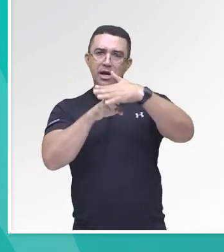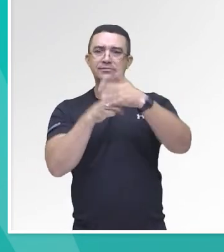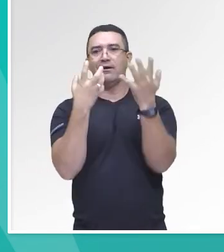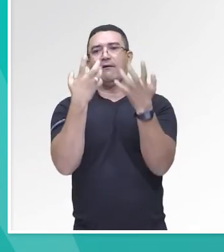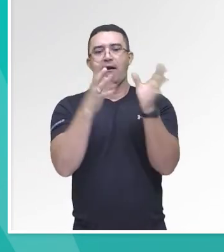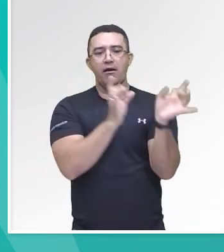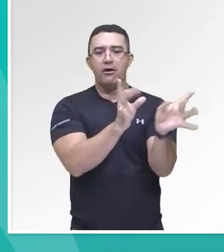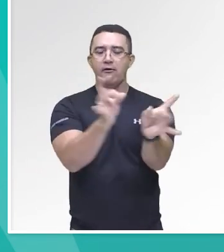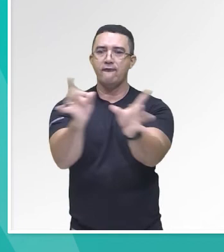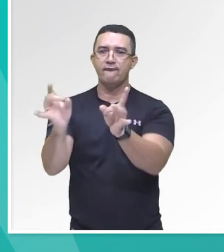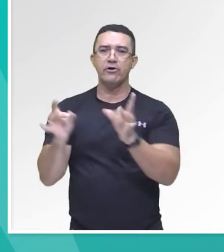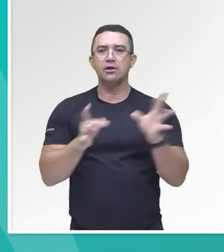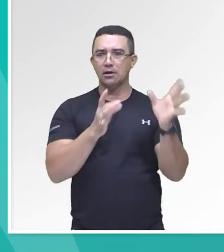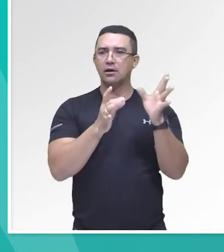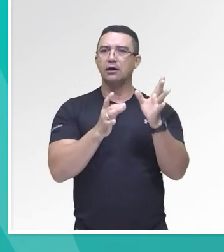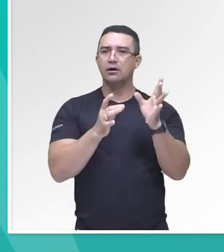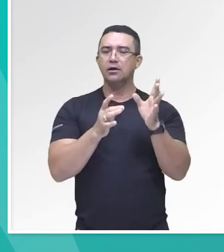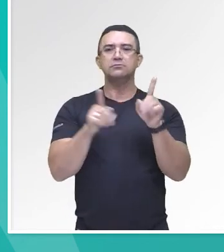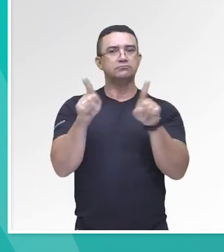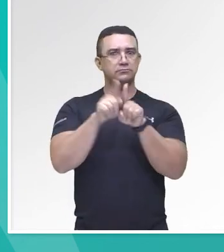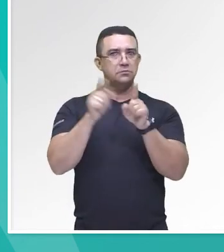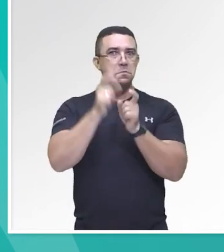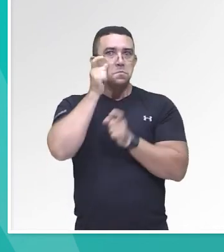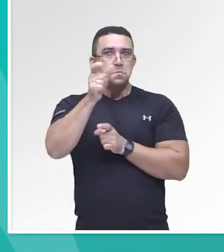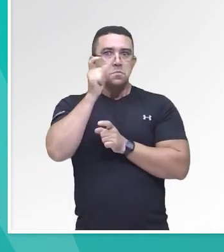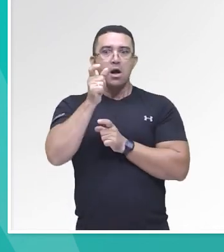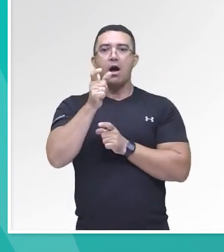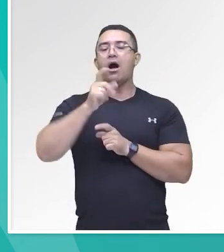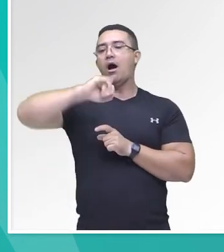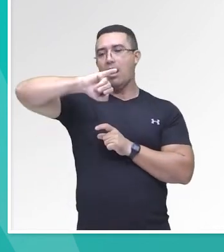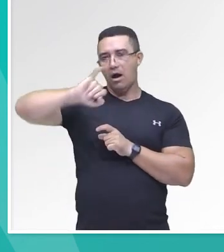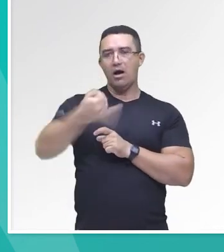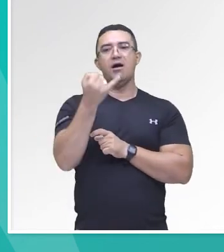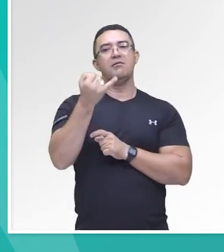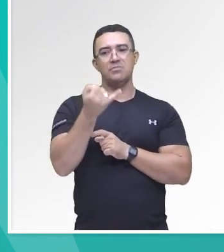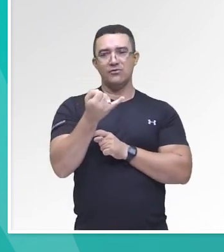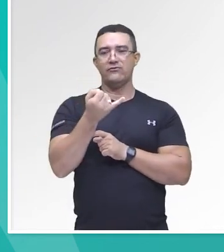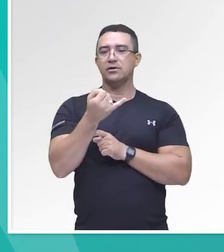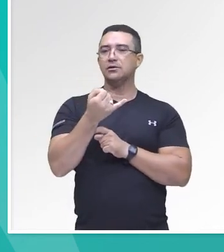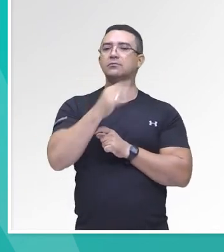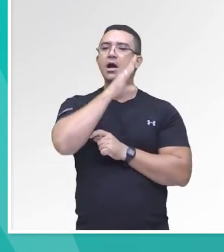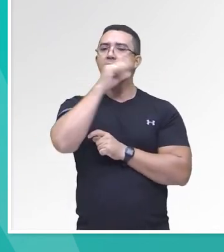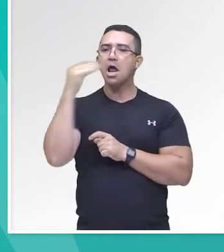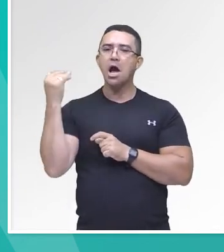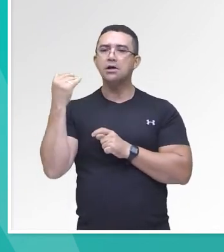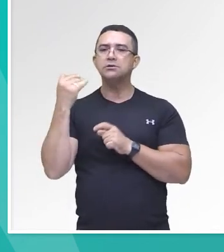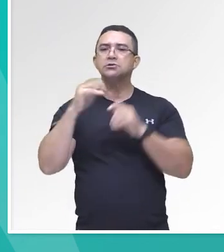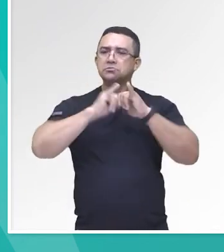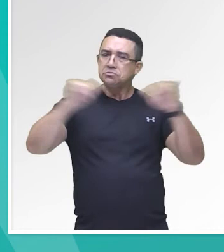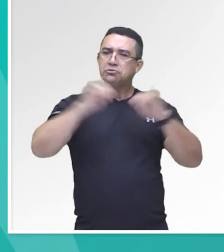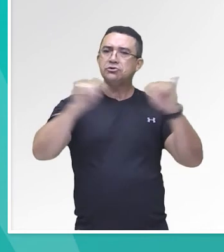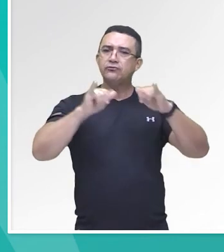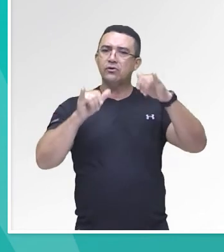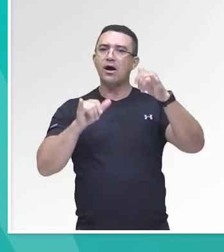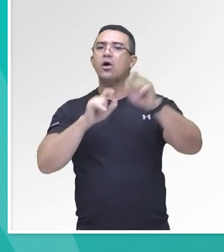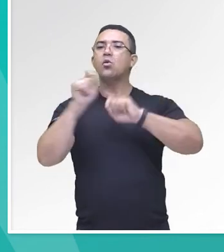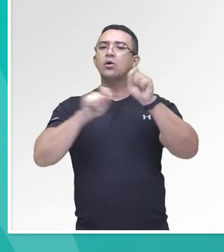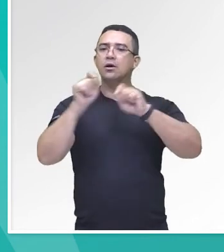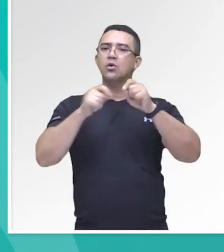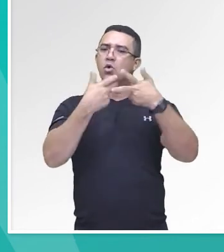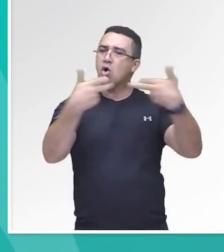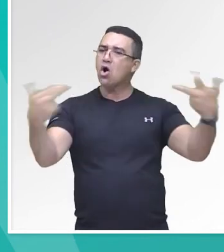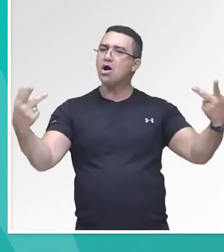larga escala e no lucro aproveitam esse quadro para divulgar propagandas enganosas, em muitos casos,